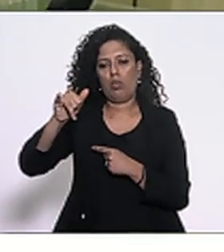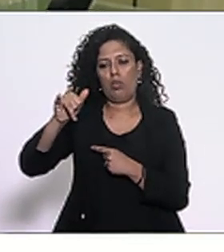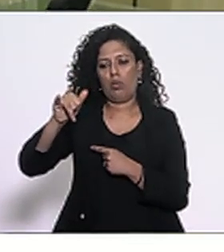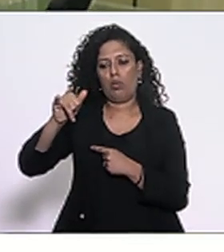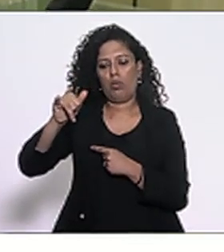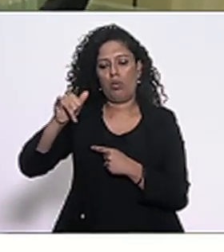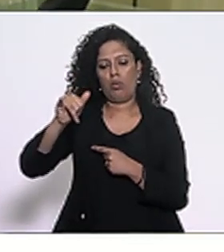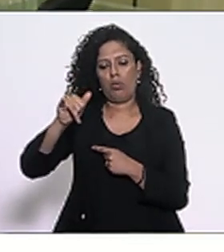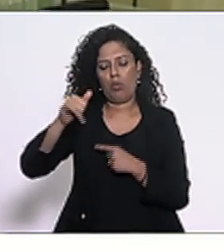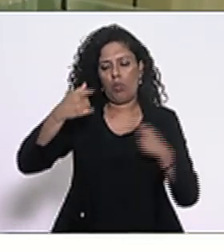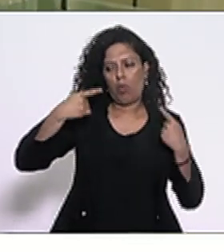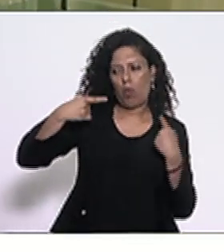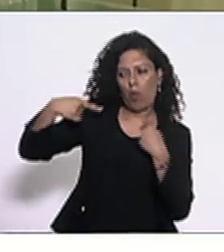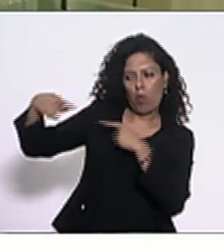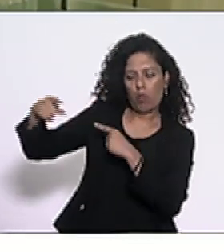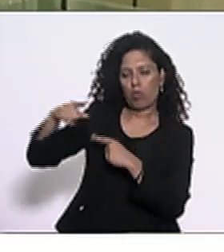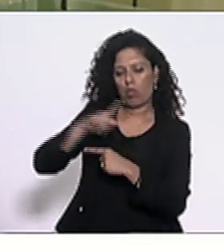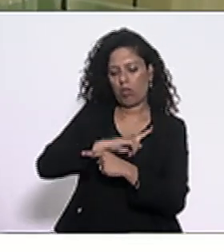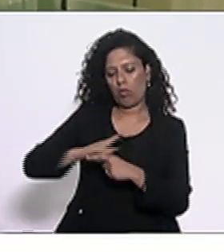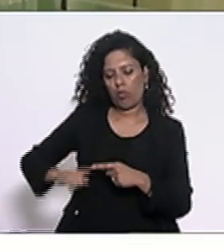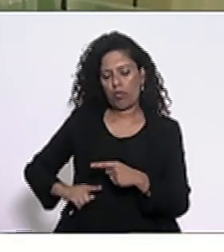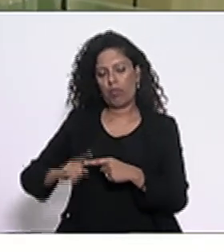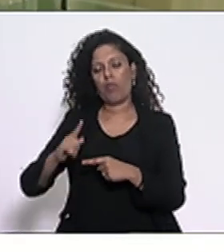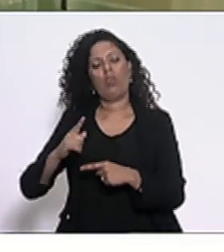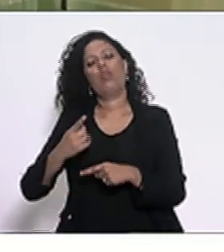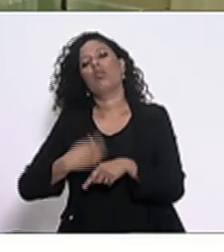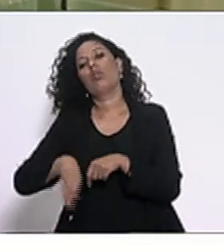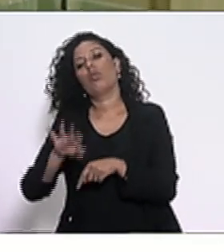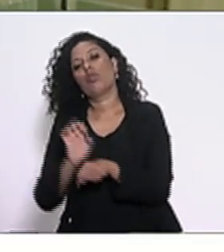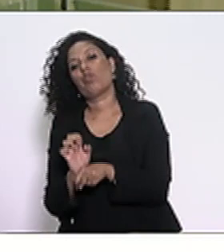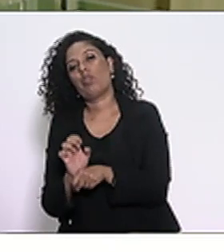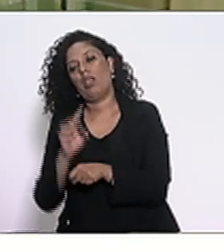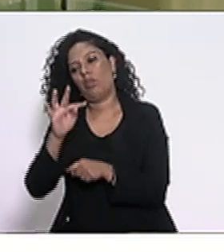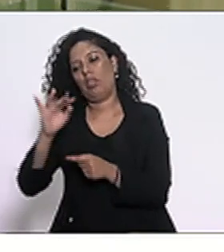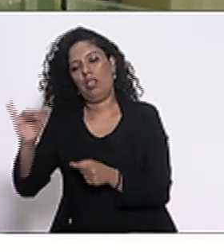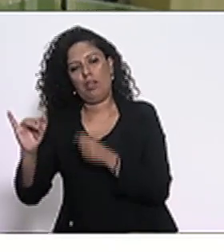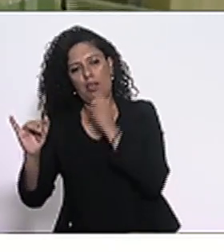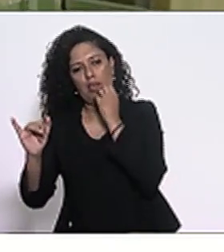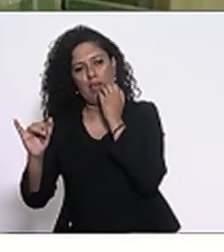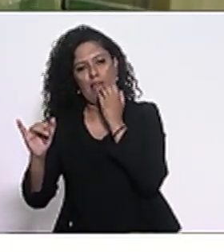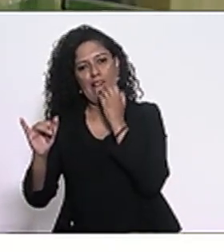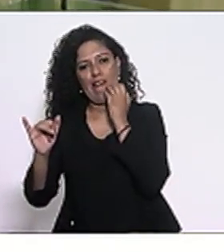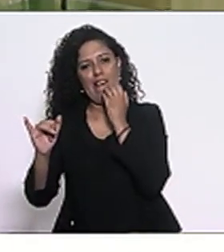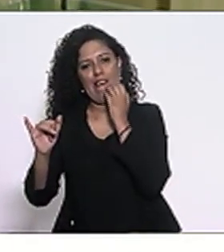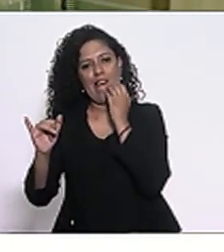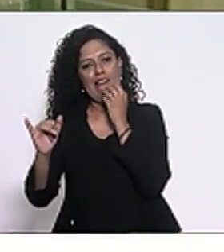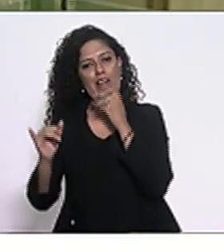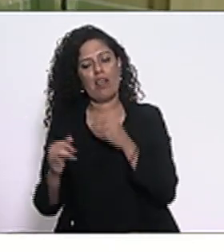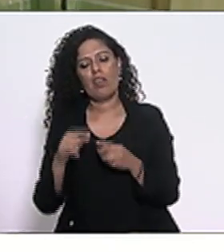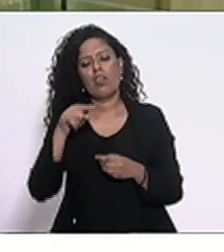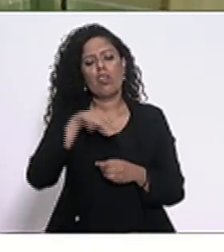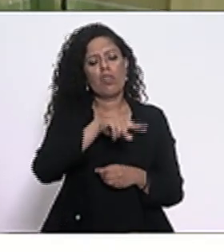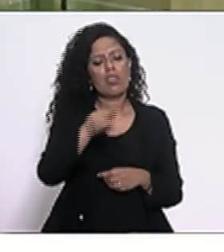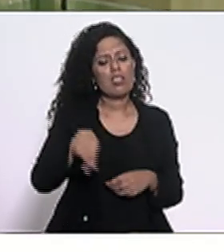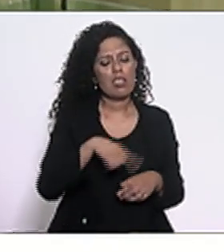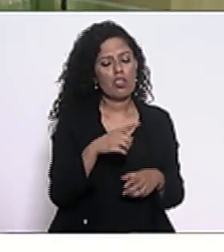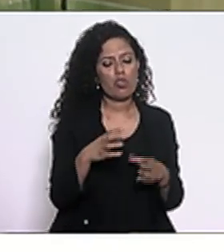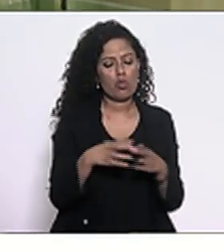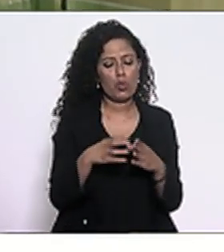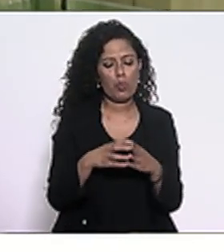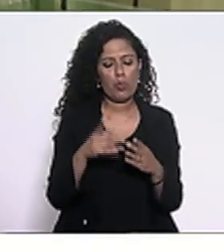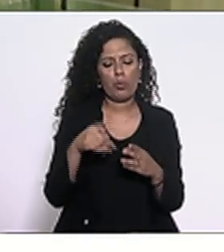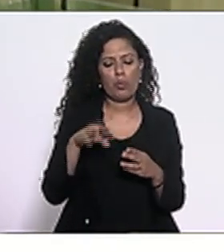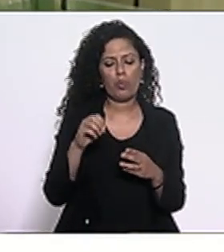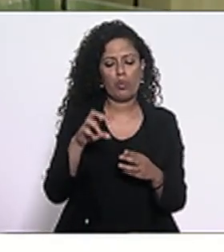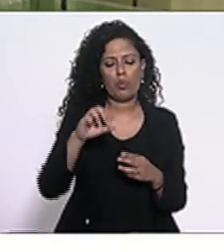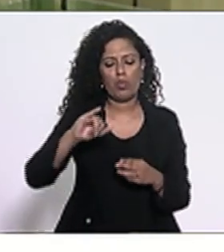Estado. Então, a minha primeira pergunta é como é que está essa questão no Proderj, se existe